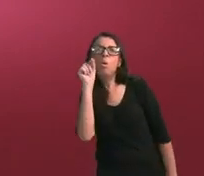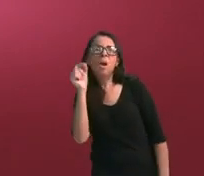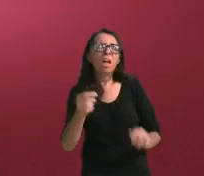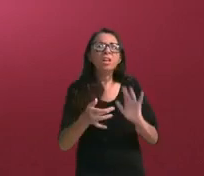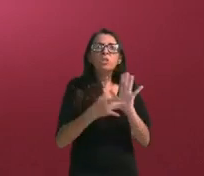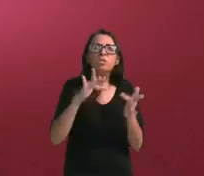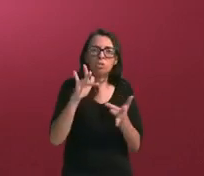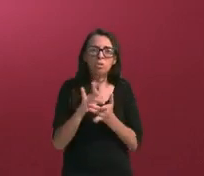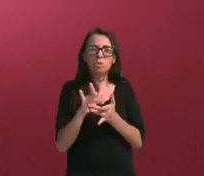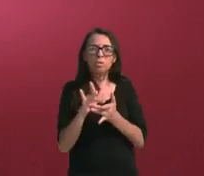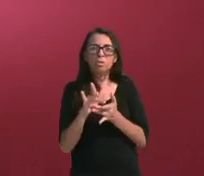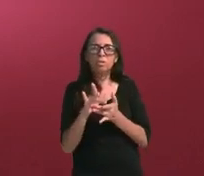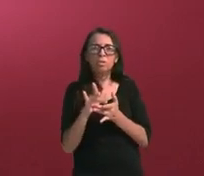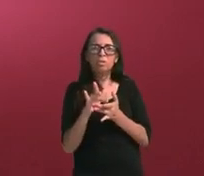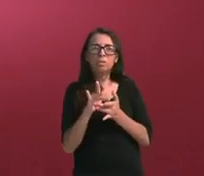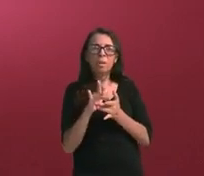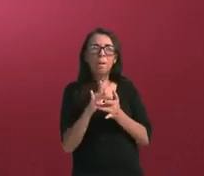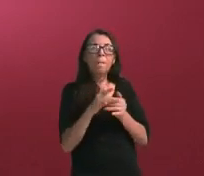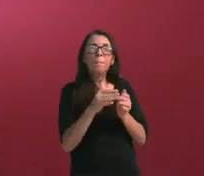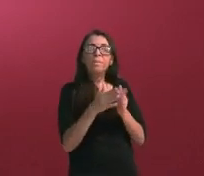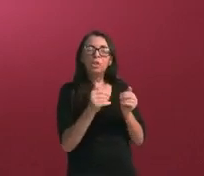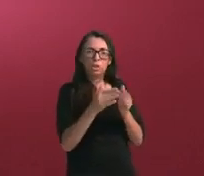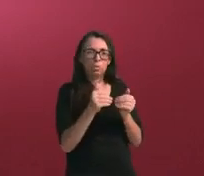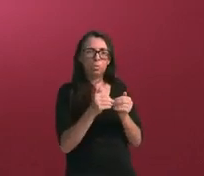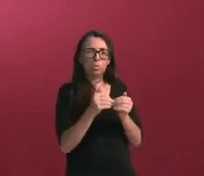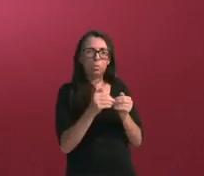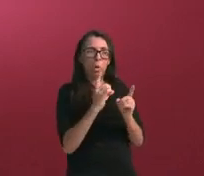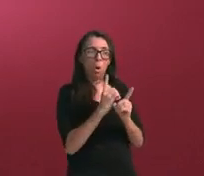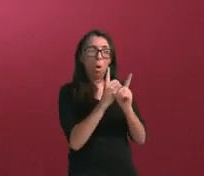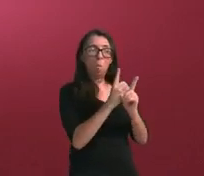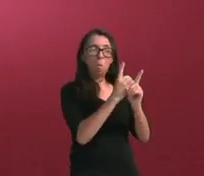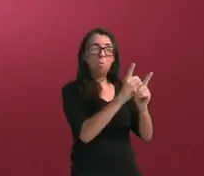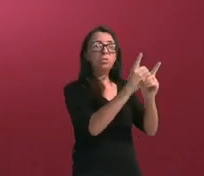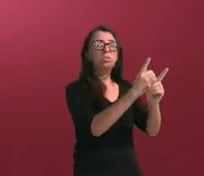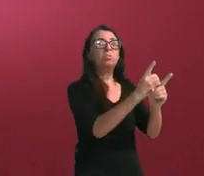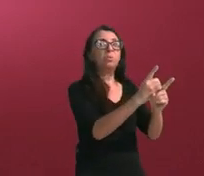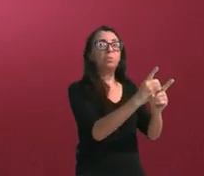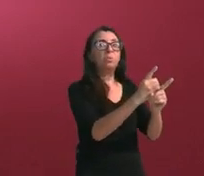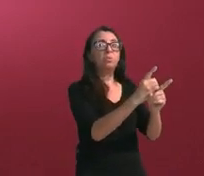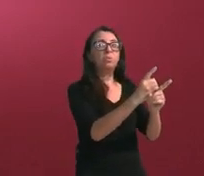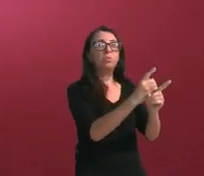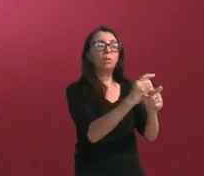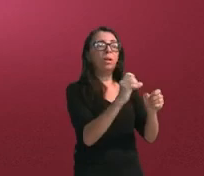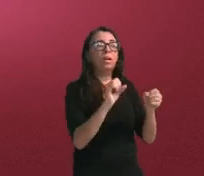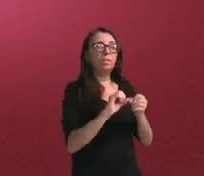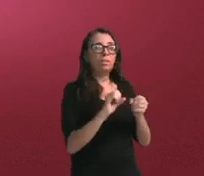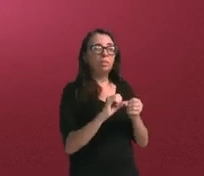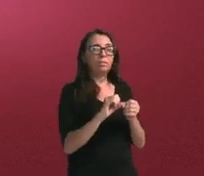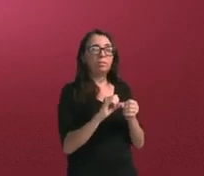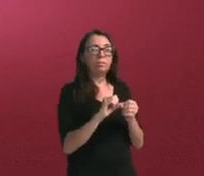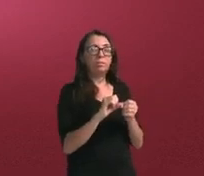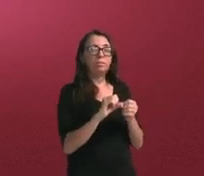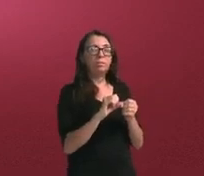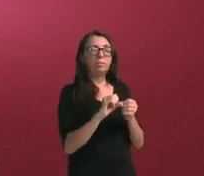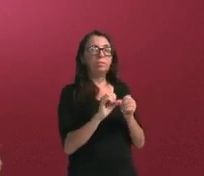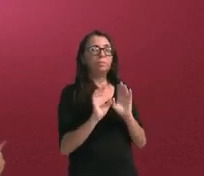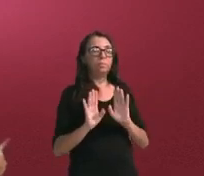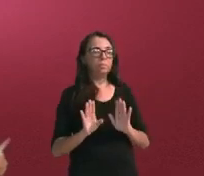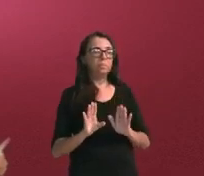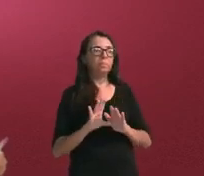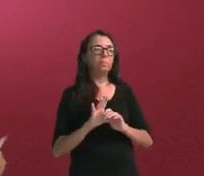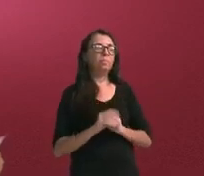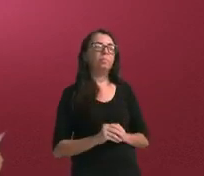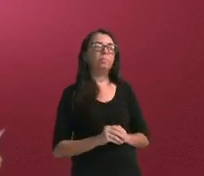os enfermos que nela houver, e anunciai-lhes, a vós outros, está